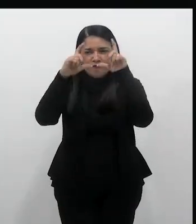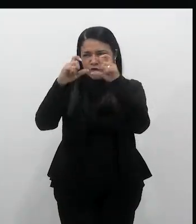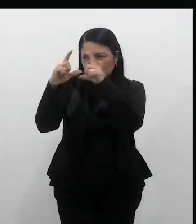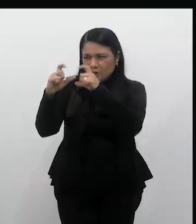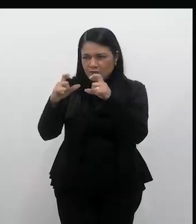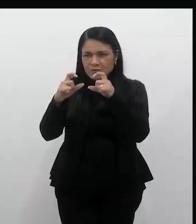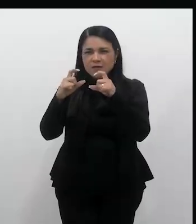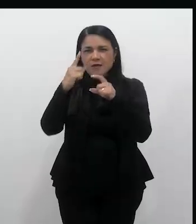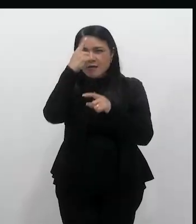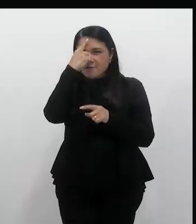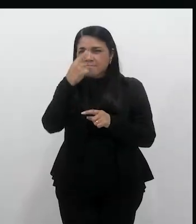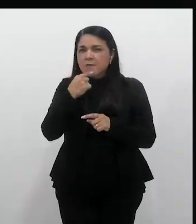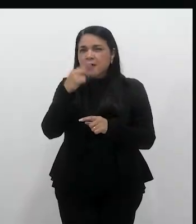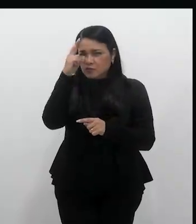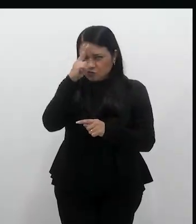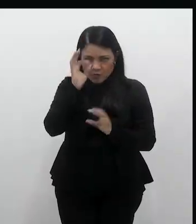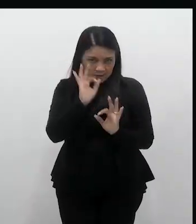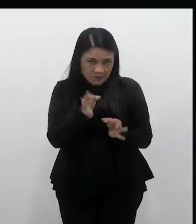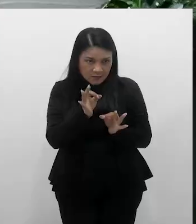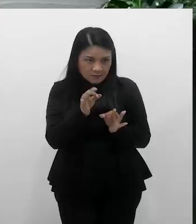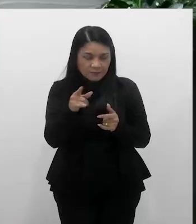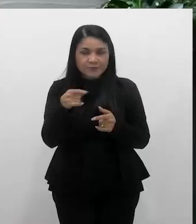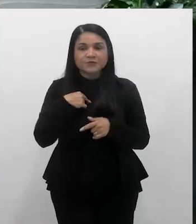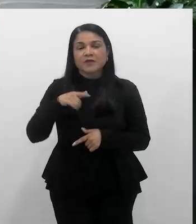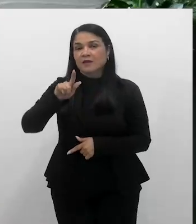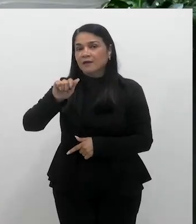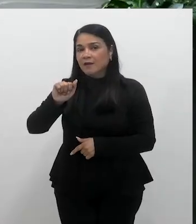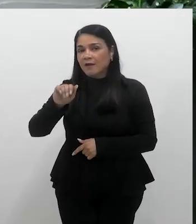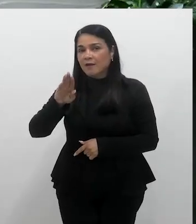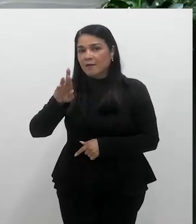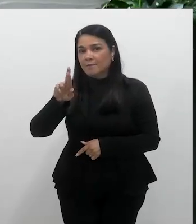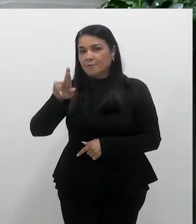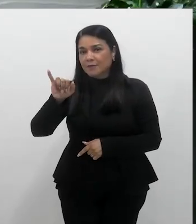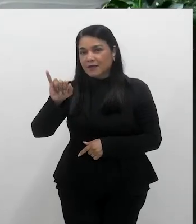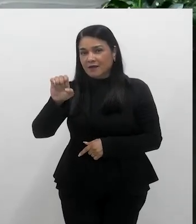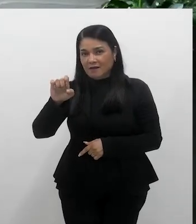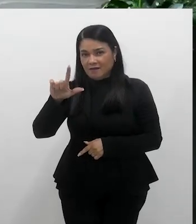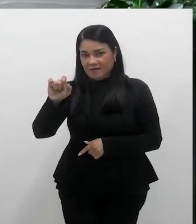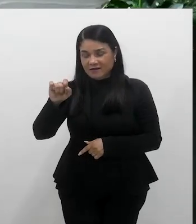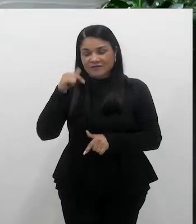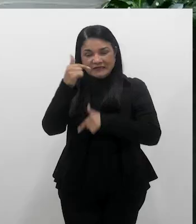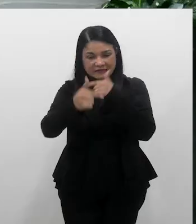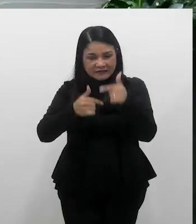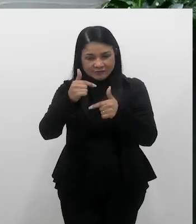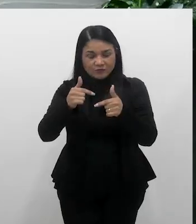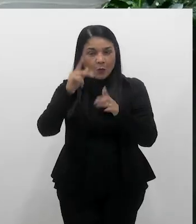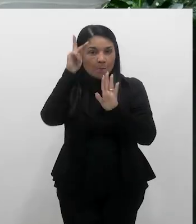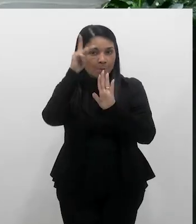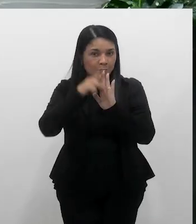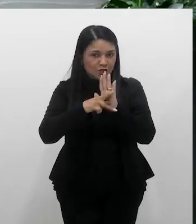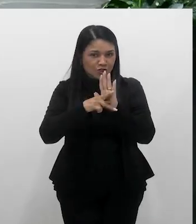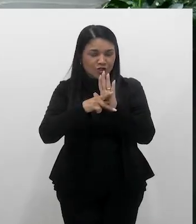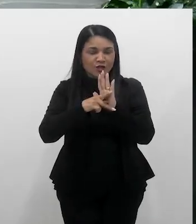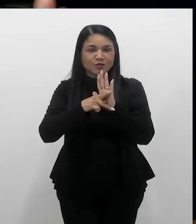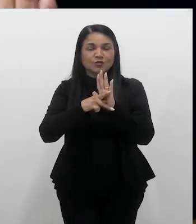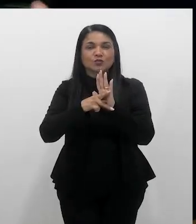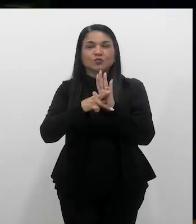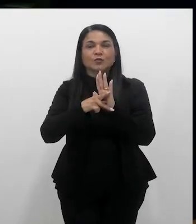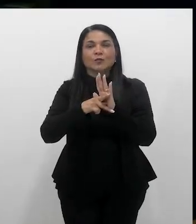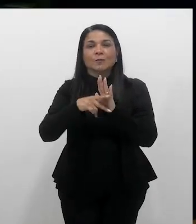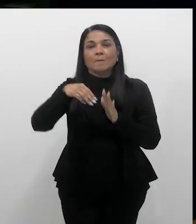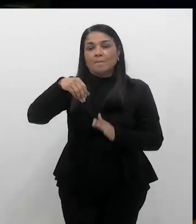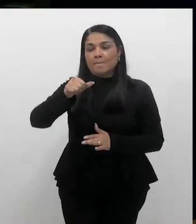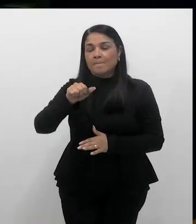parece que traz imagens históricas, é isso mesmo? Na verdade, a Gabriela, ela vem trabalhando num projeto mais amplo